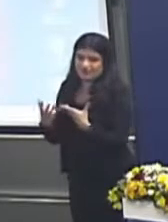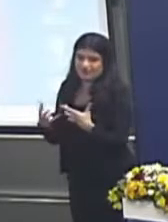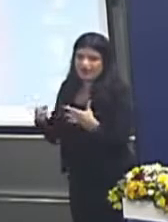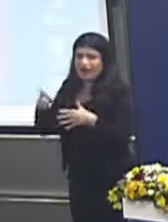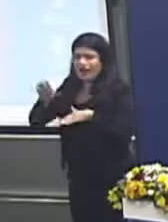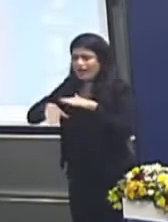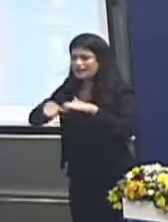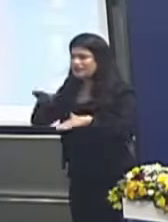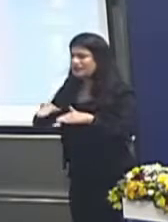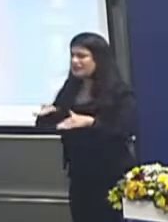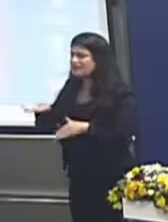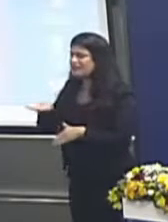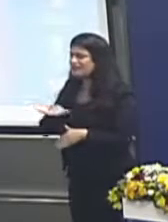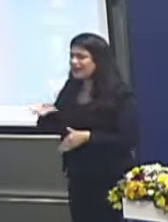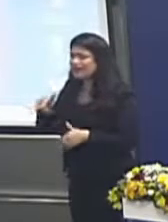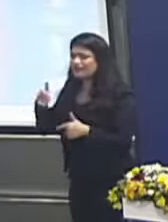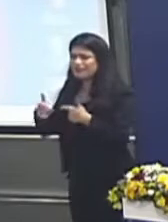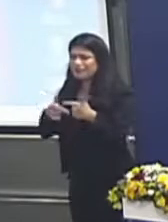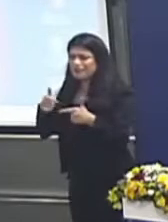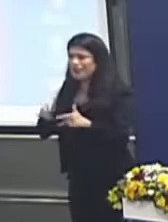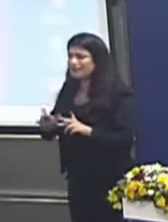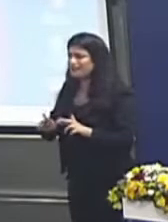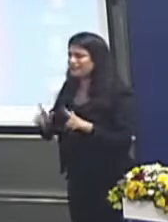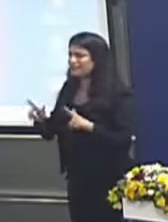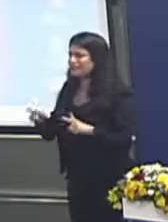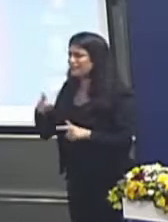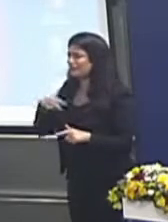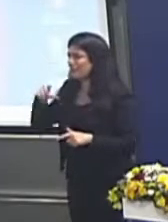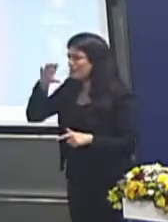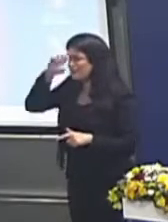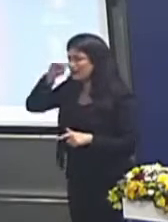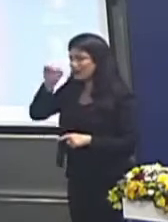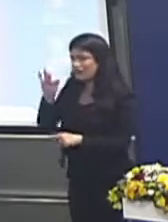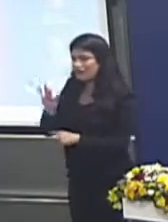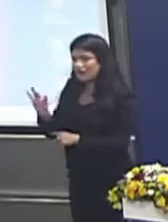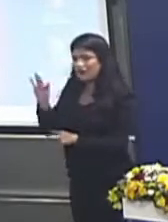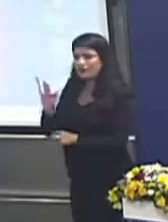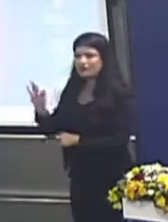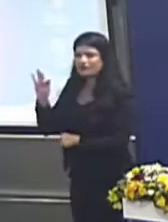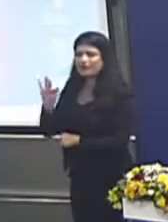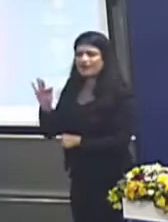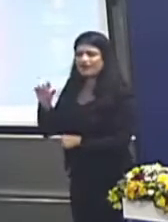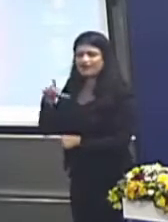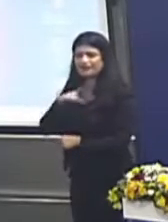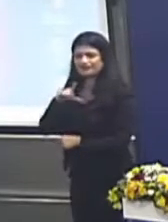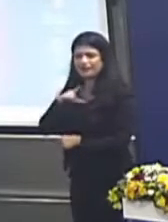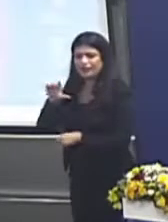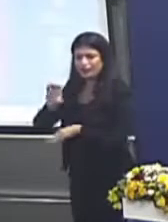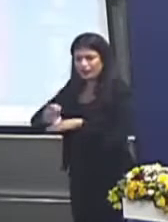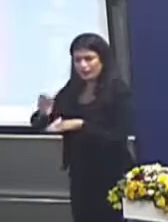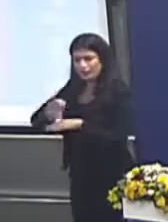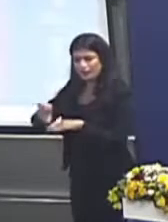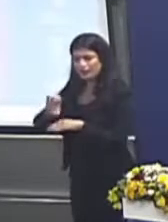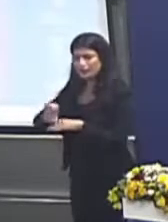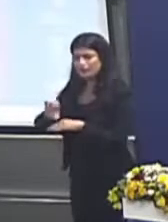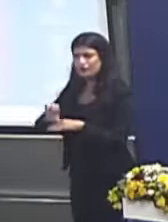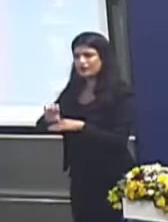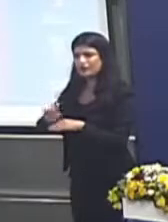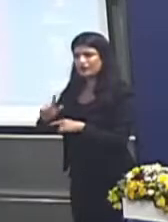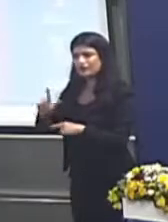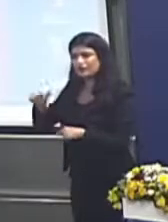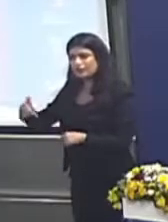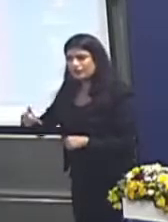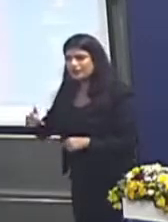vezes trabalhando em campos muito diferentes daquele que aprendeu na faculdade, que a gente vai lá, faz um curso, e quando sai de